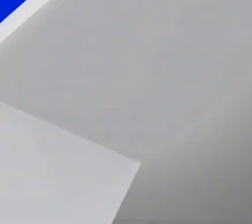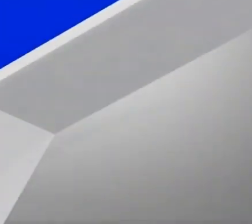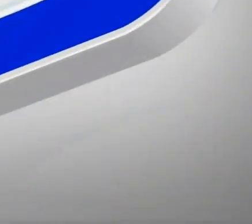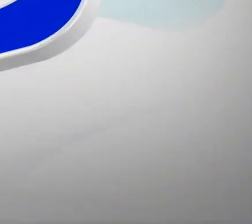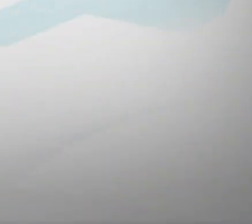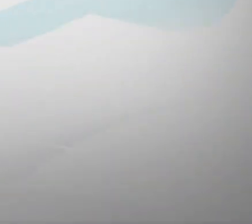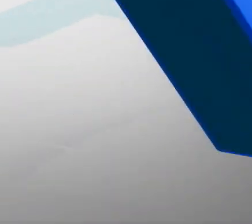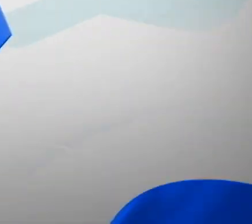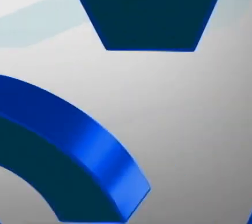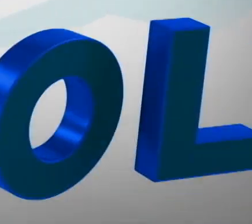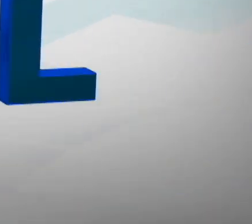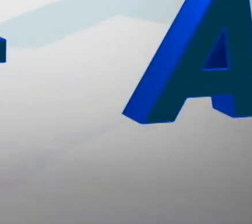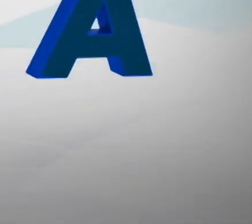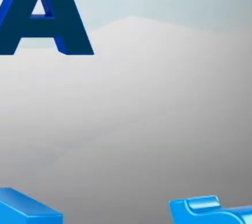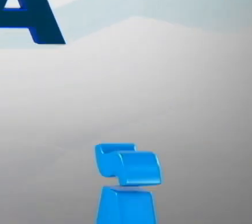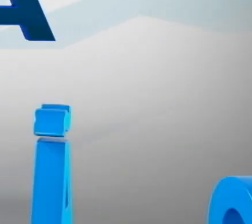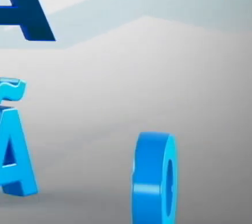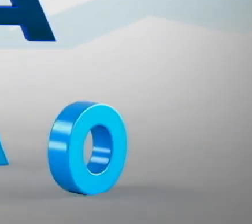E aí